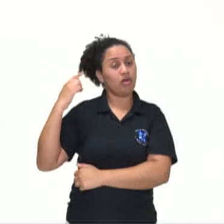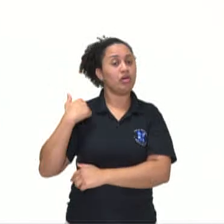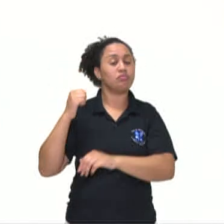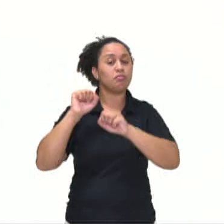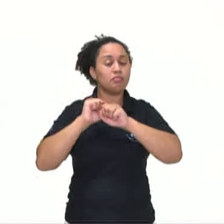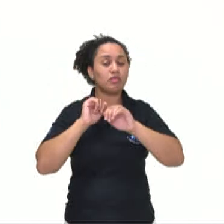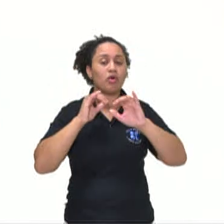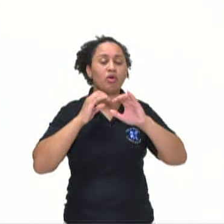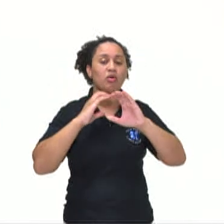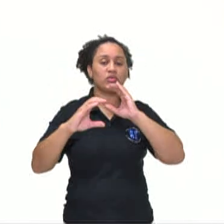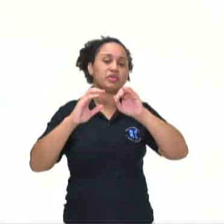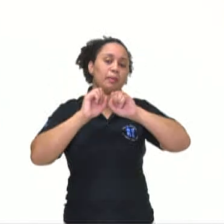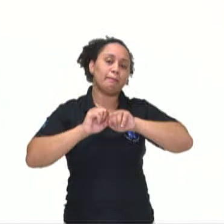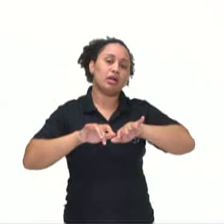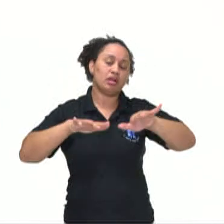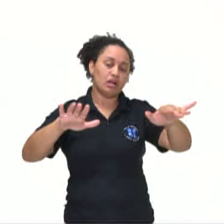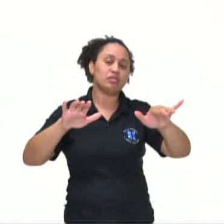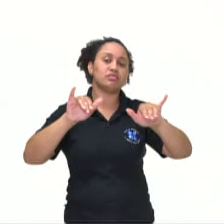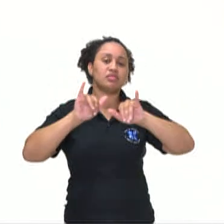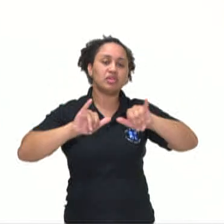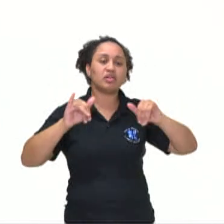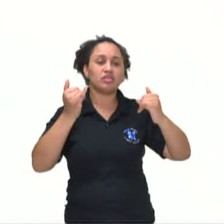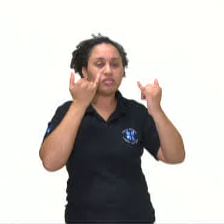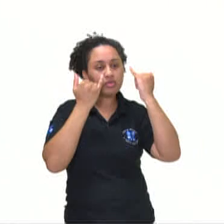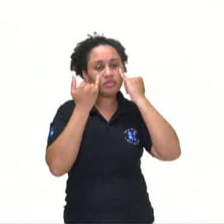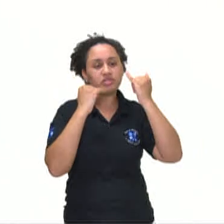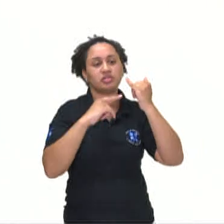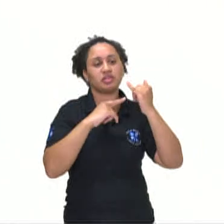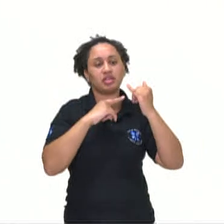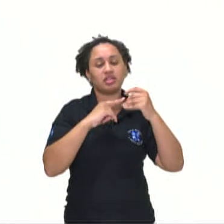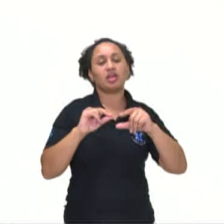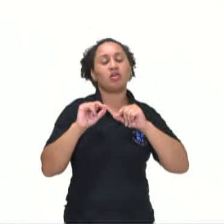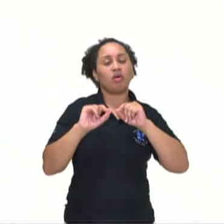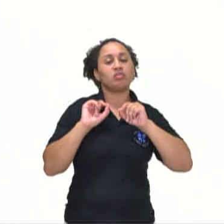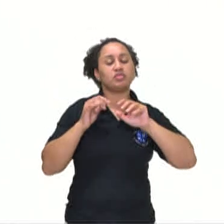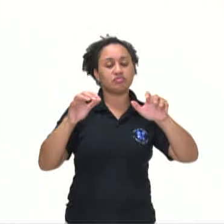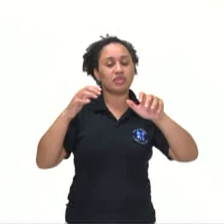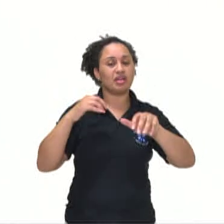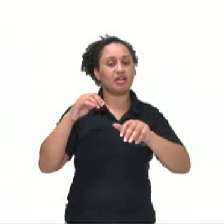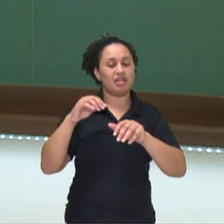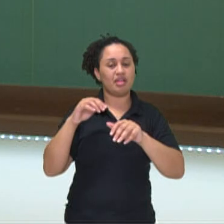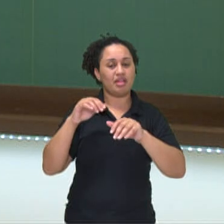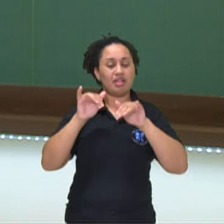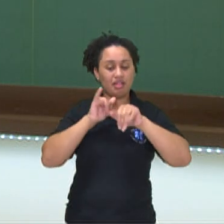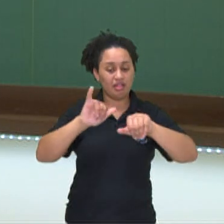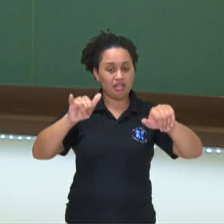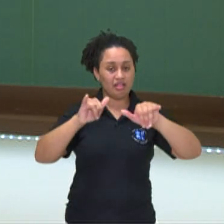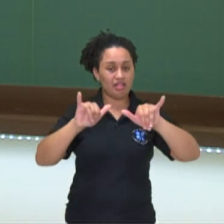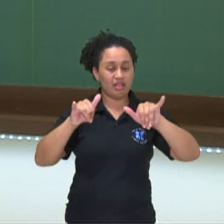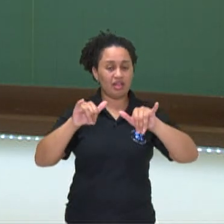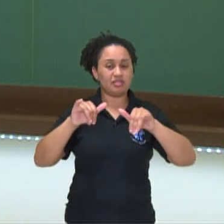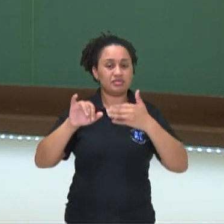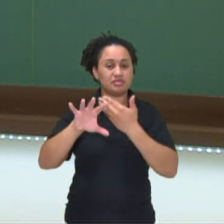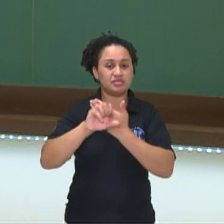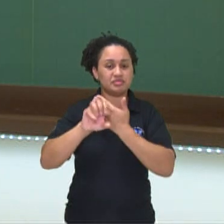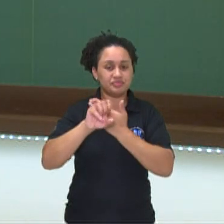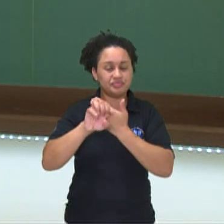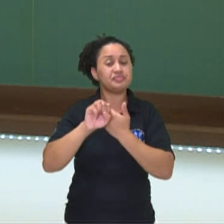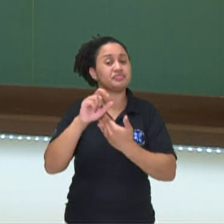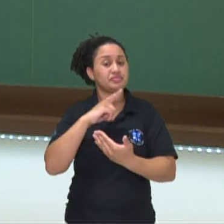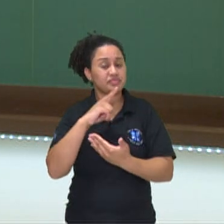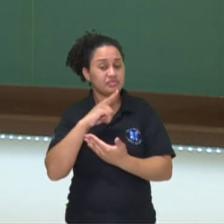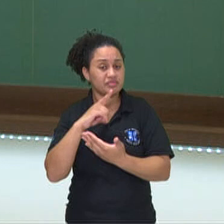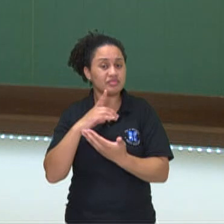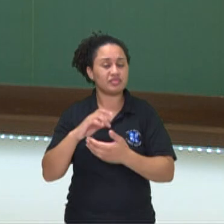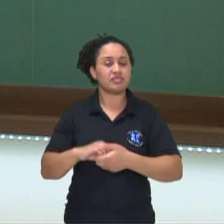em massa, propagando informações codificadas por meio de sinal eletromagnético. O que significa isso? São as ondas